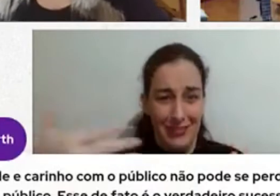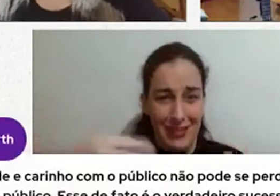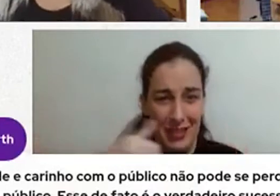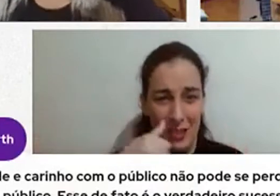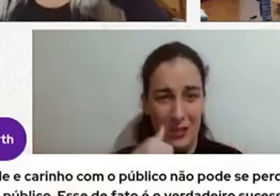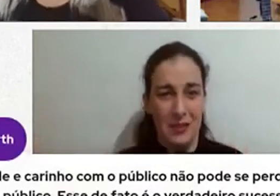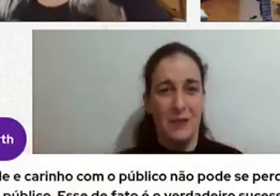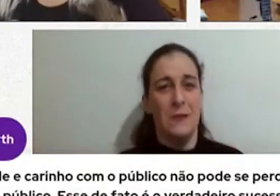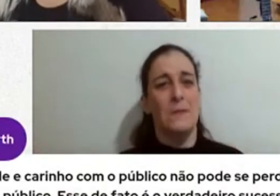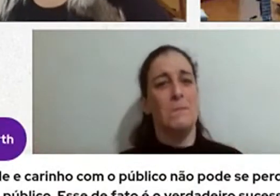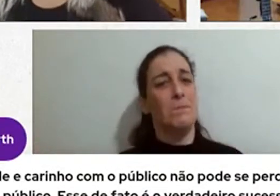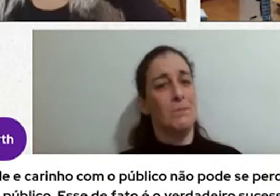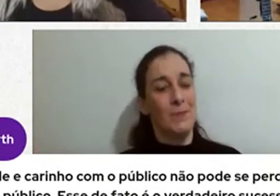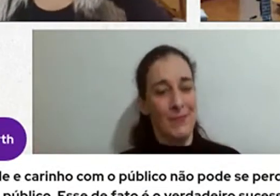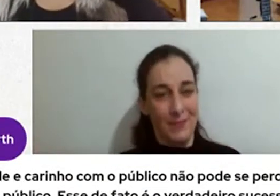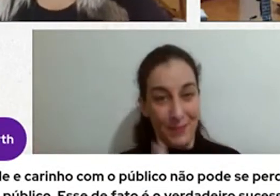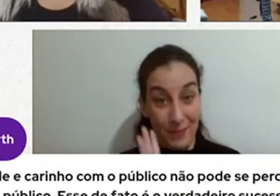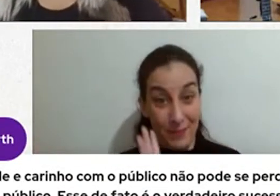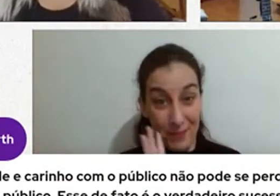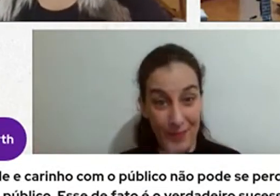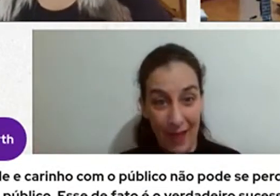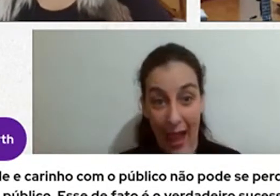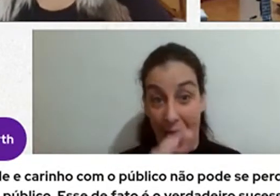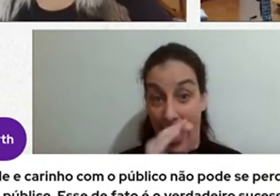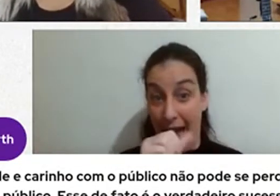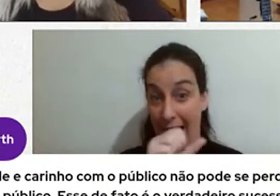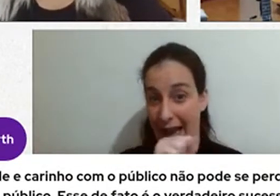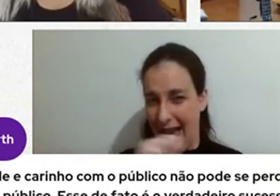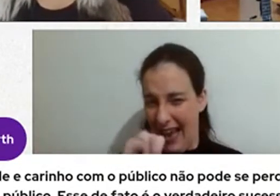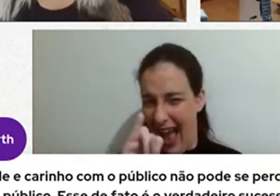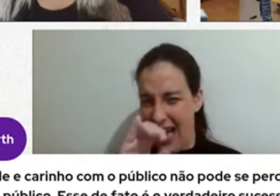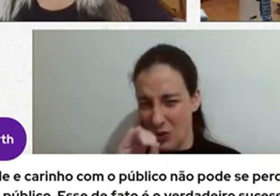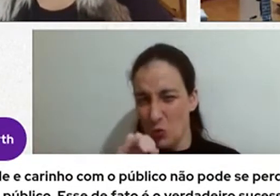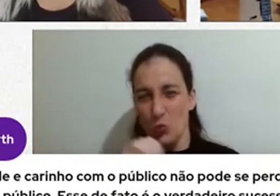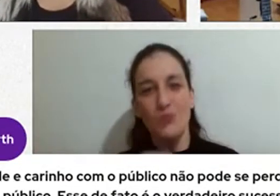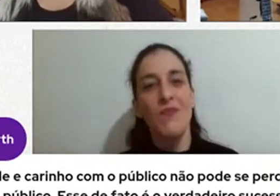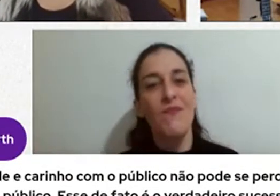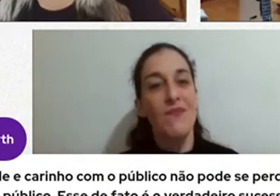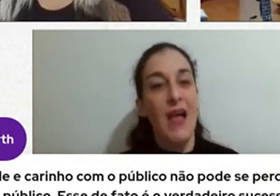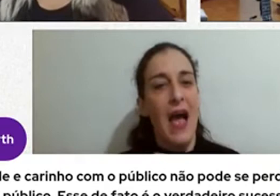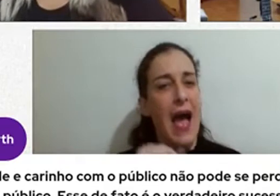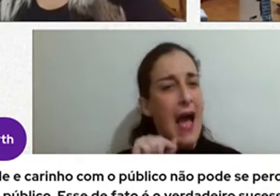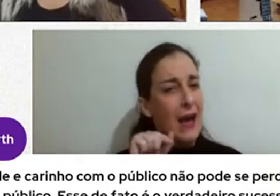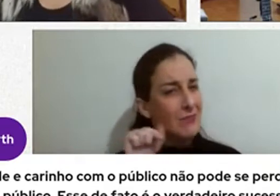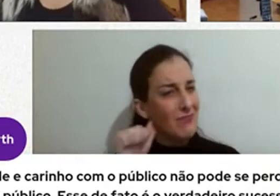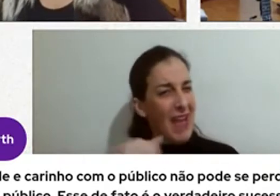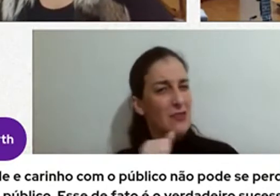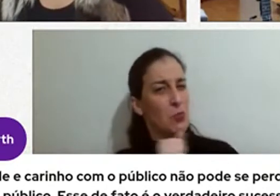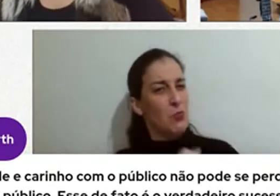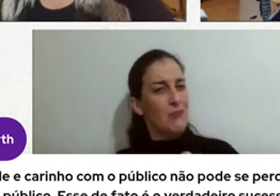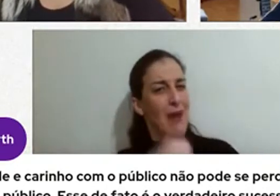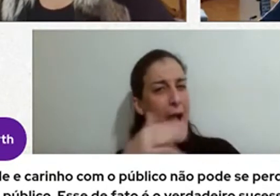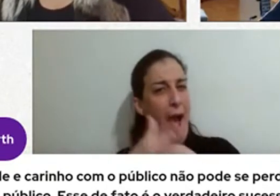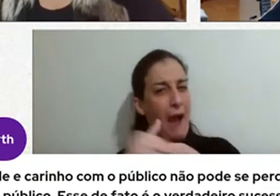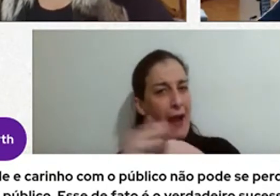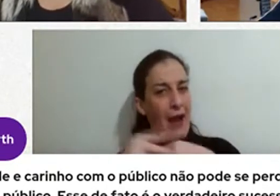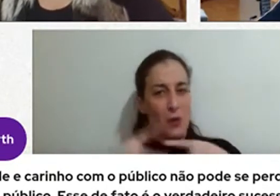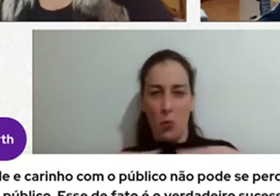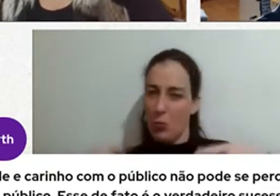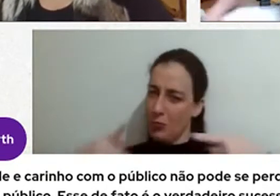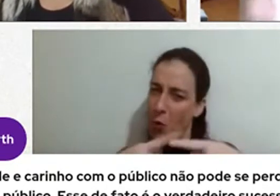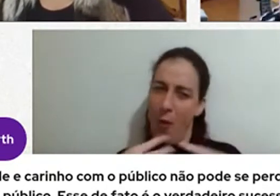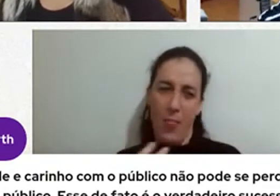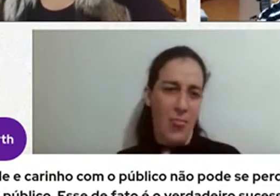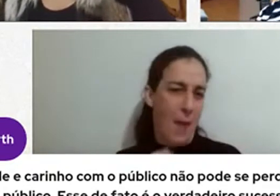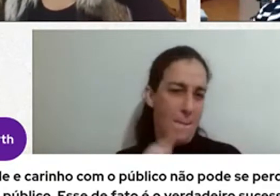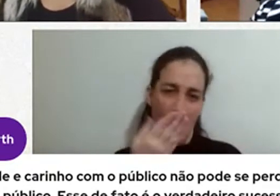Ai, que legal. Olha só, o Cássio Schonart. Essa humildade e o carinho com o público não pode se perder. Essa é a